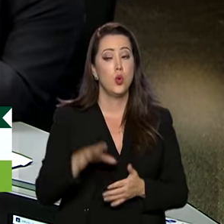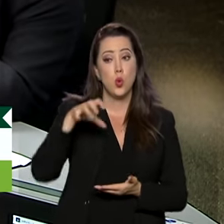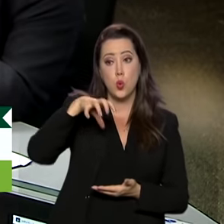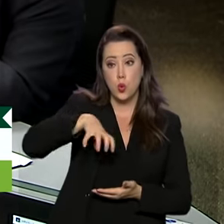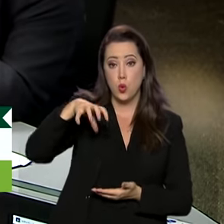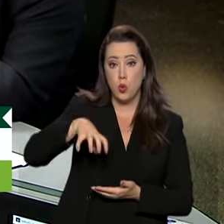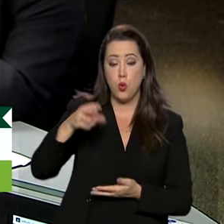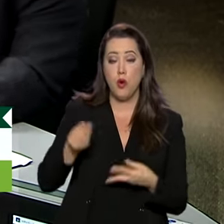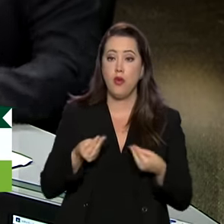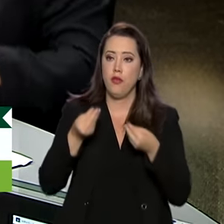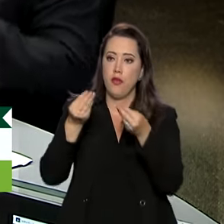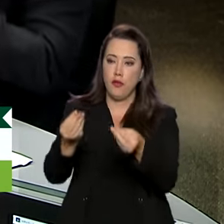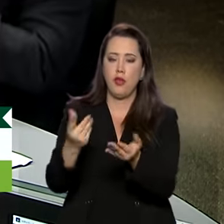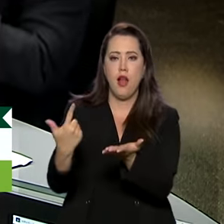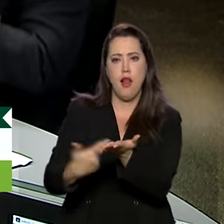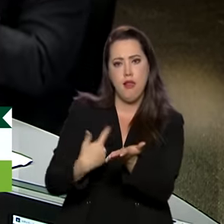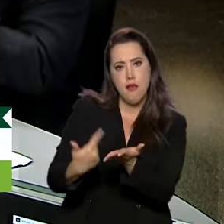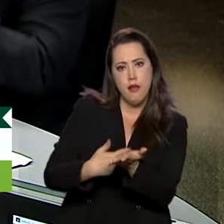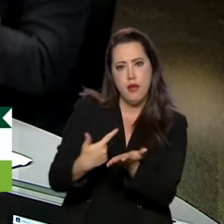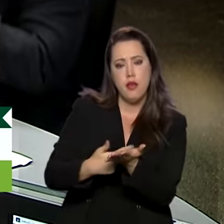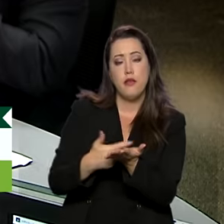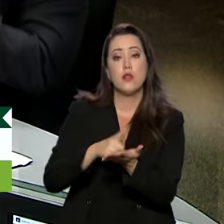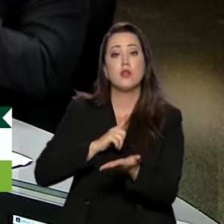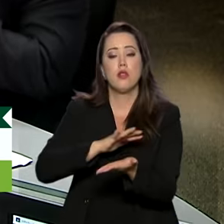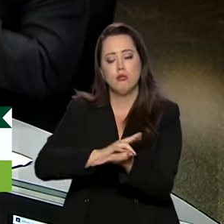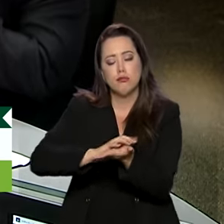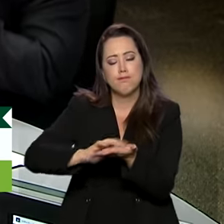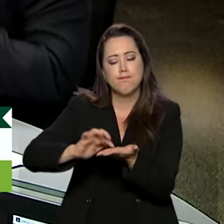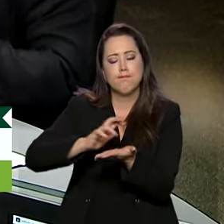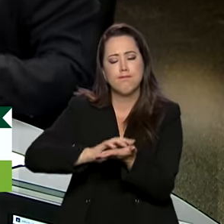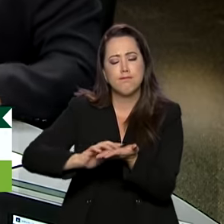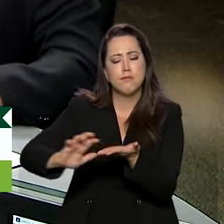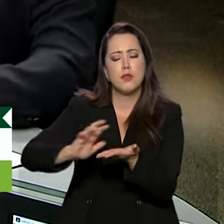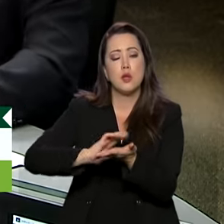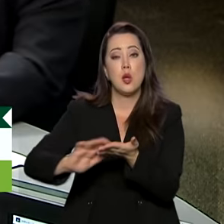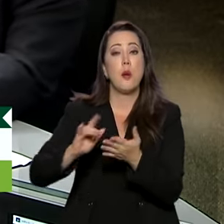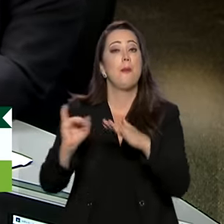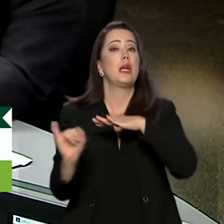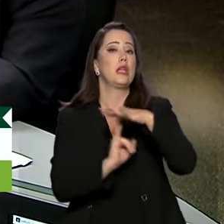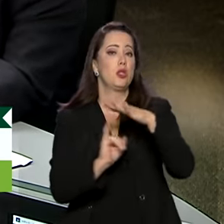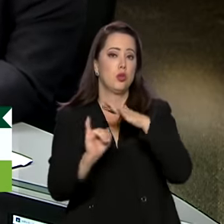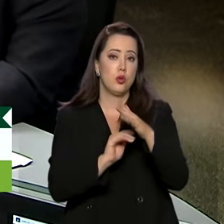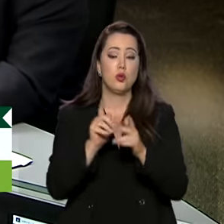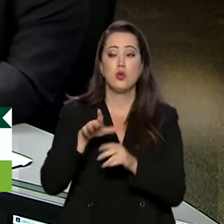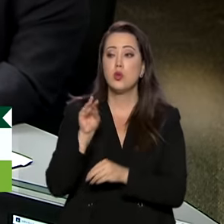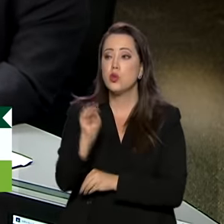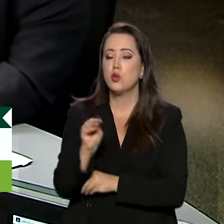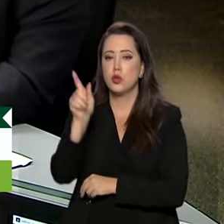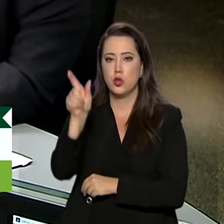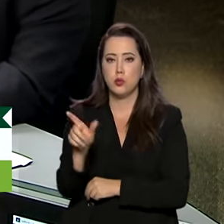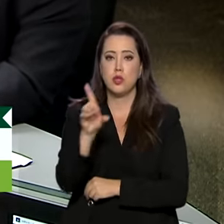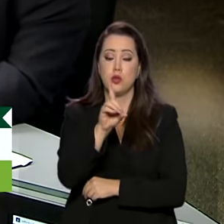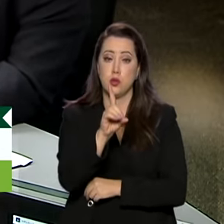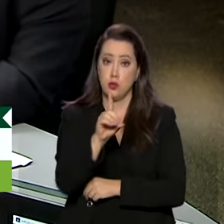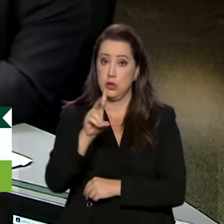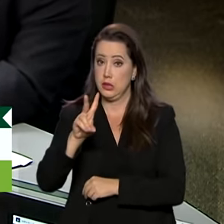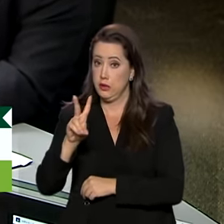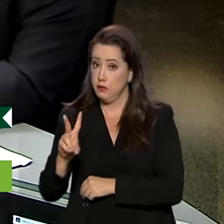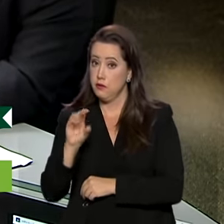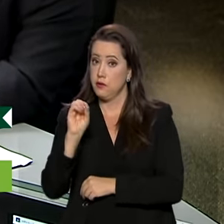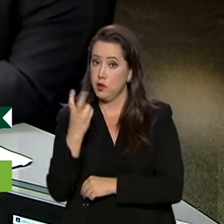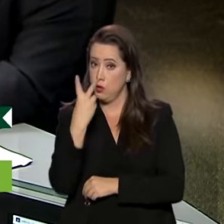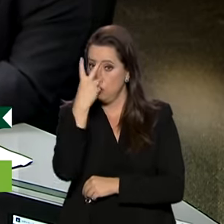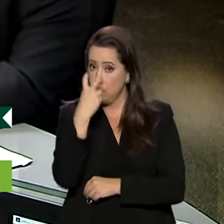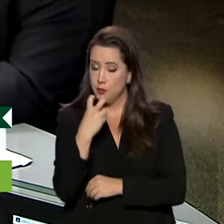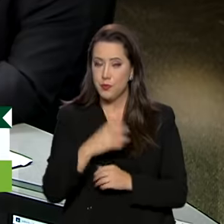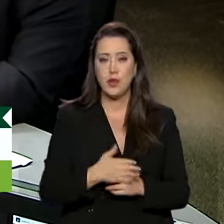dos exemplares em Braille para instituições que atendem pessoas com deficiência visual e cegos apresentação